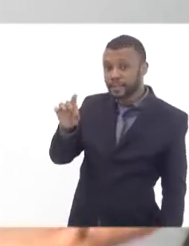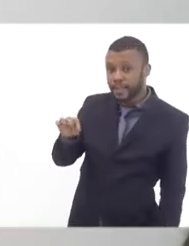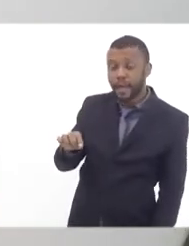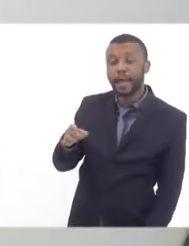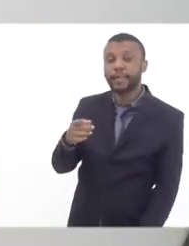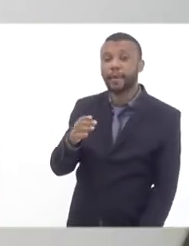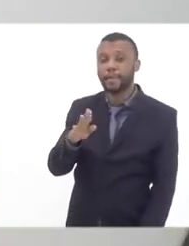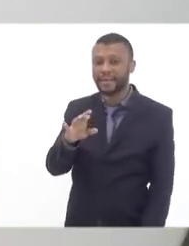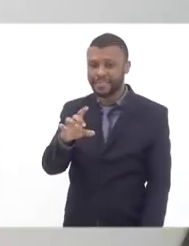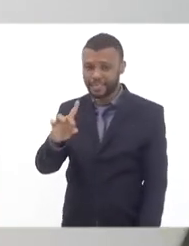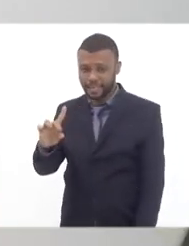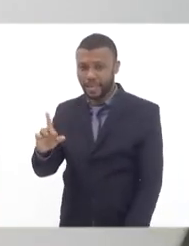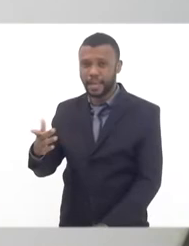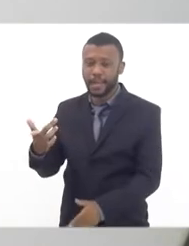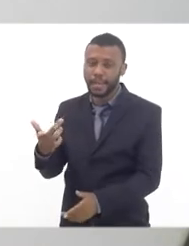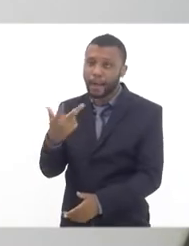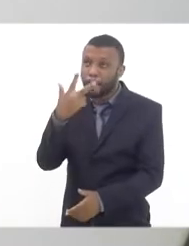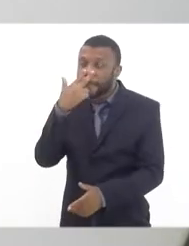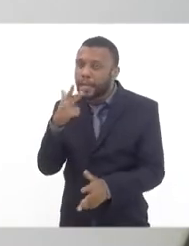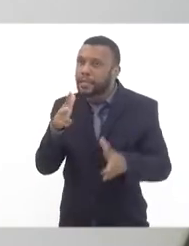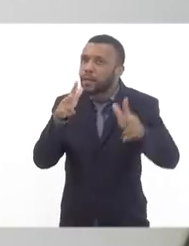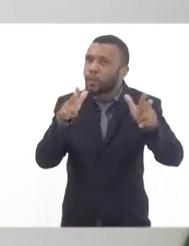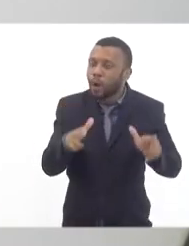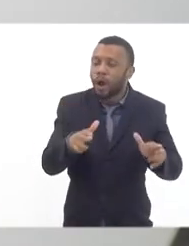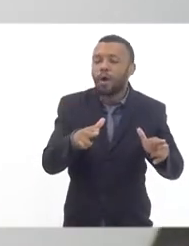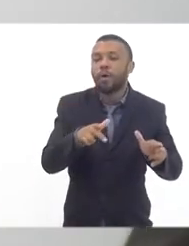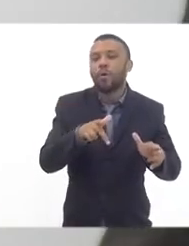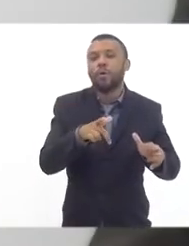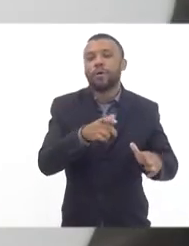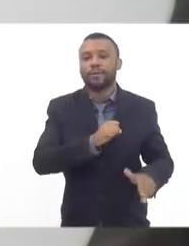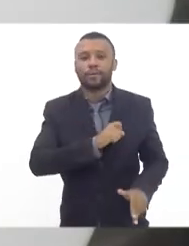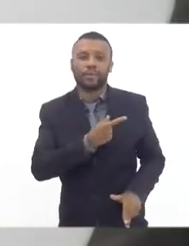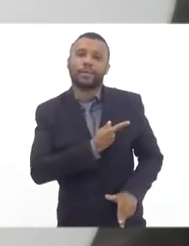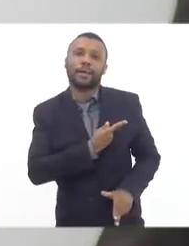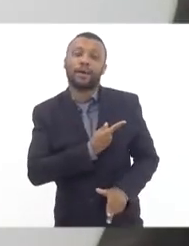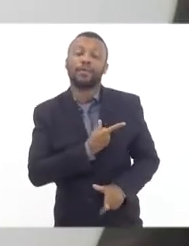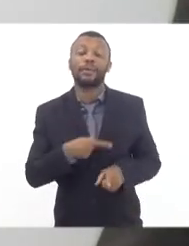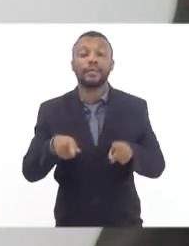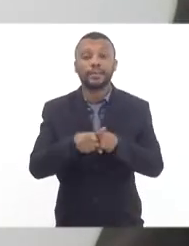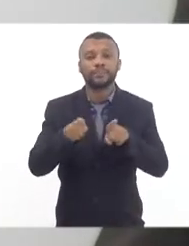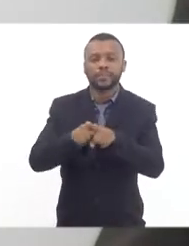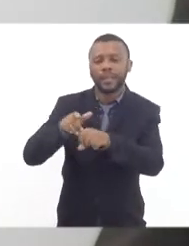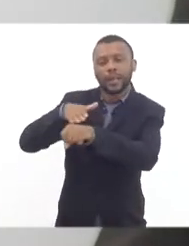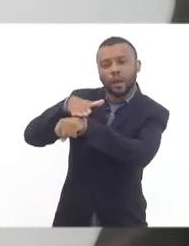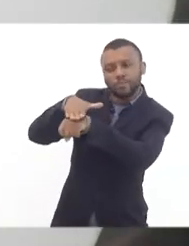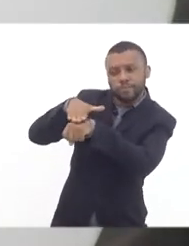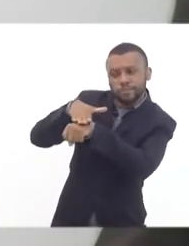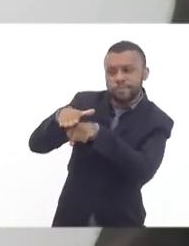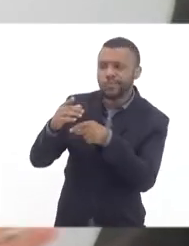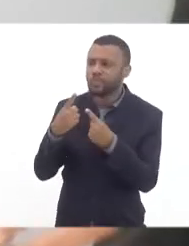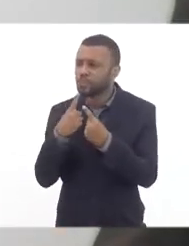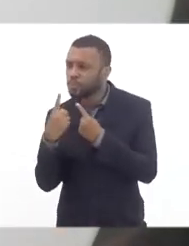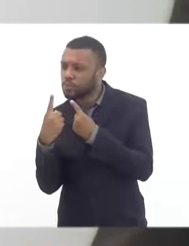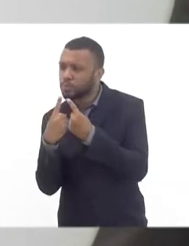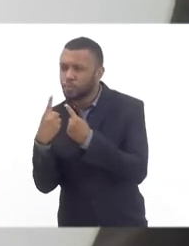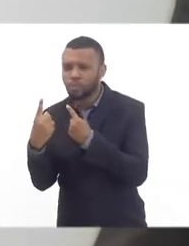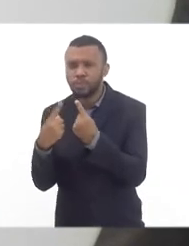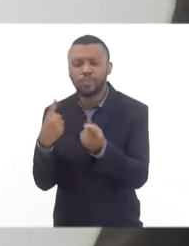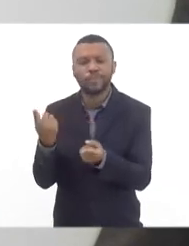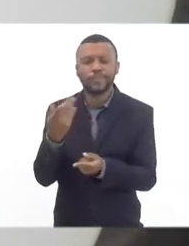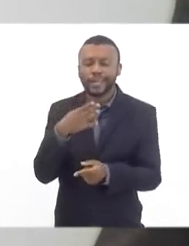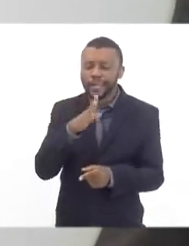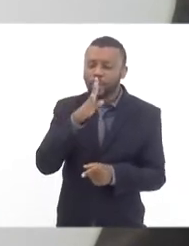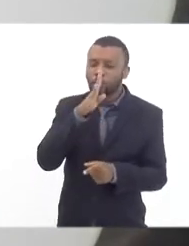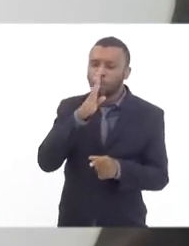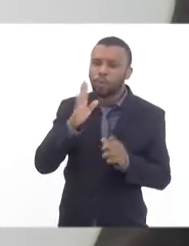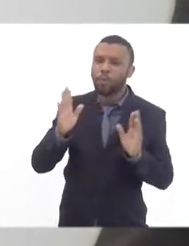parece com São Gonçalo. E, mais do que conversar com os colegas da Casa, o deputado Ronaldo Anchieta, quieto, calado na